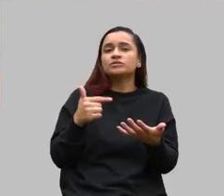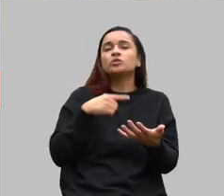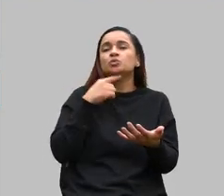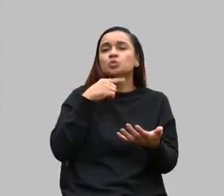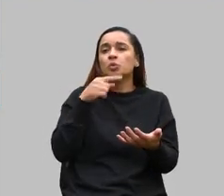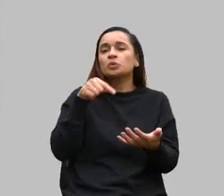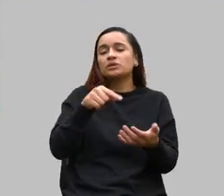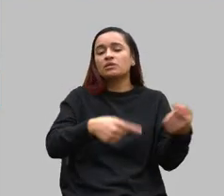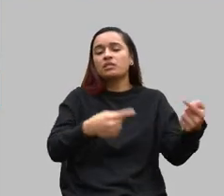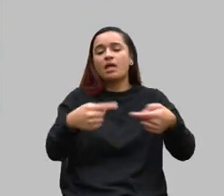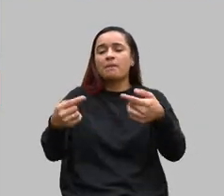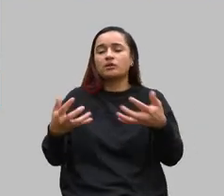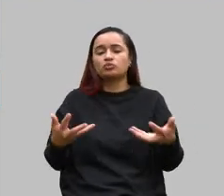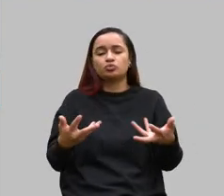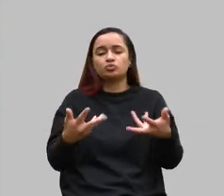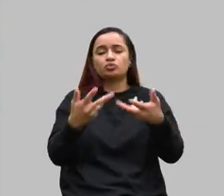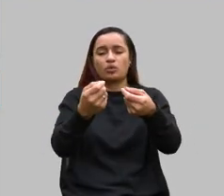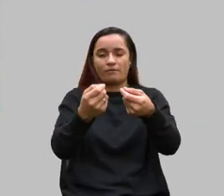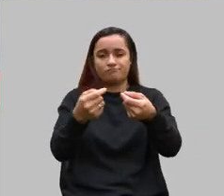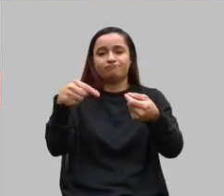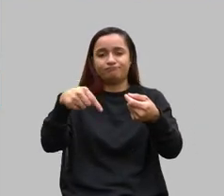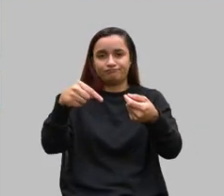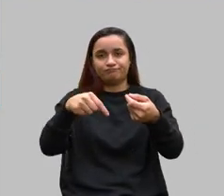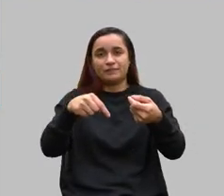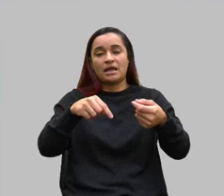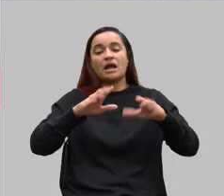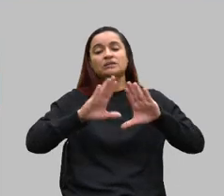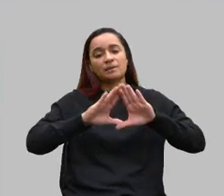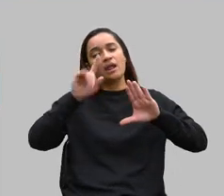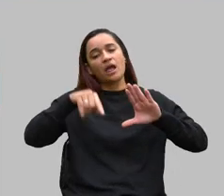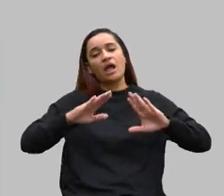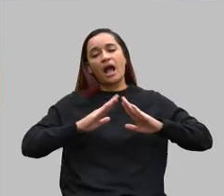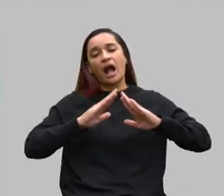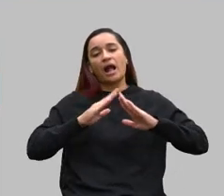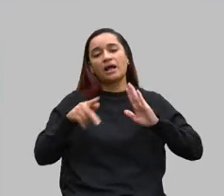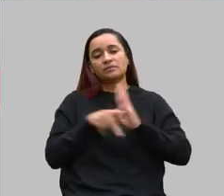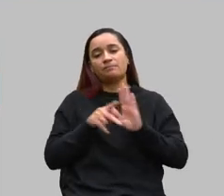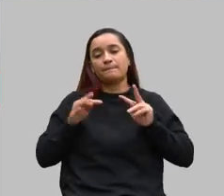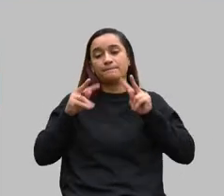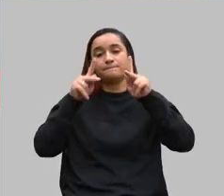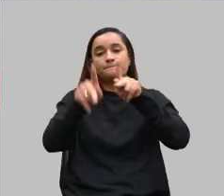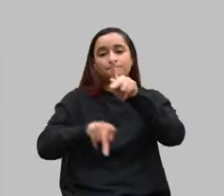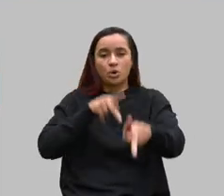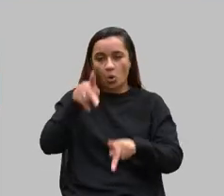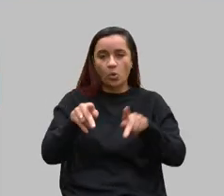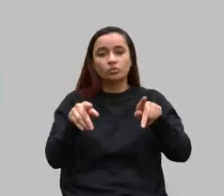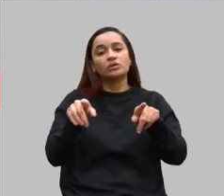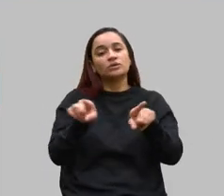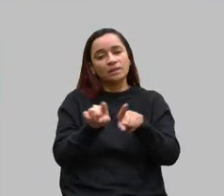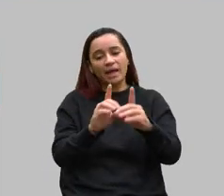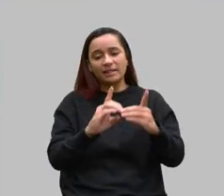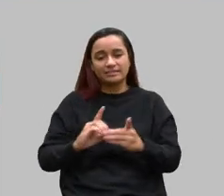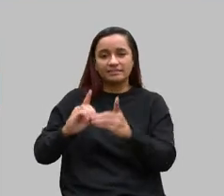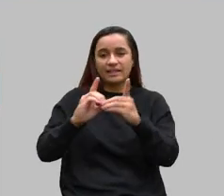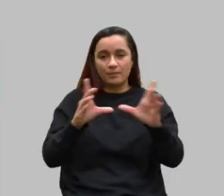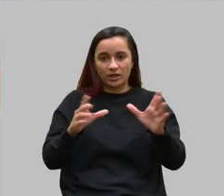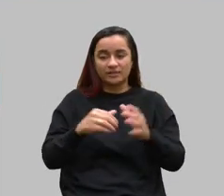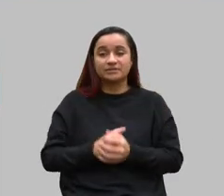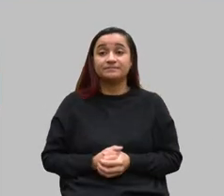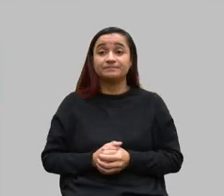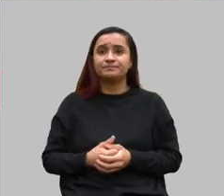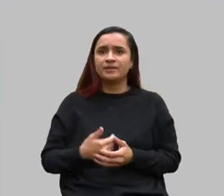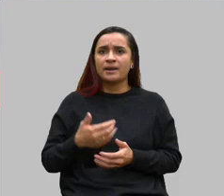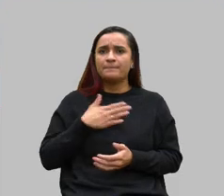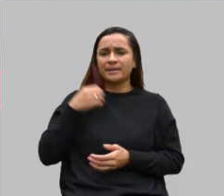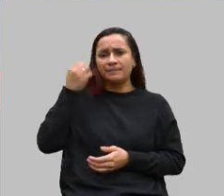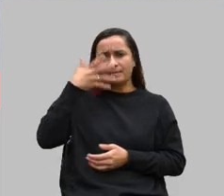debate aqui e na casa do Povo né na casa da Democracia eh eu queria dividir a minha fala aqui de forma breve